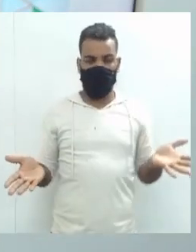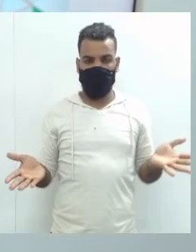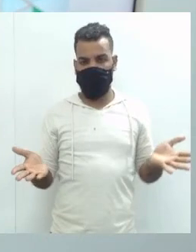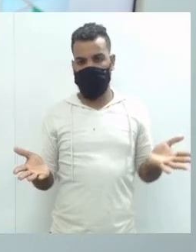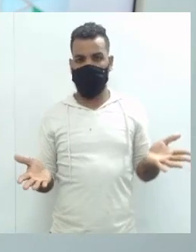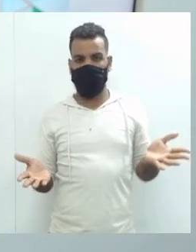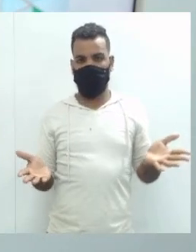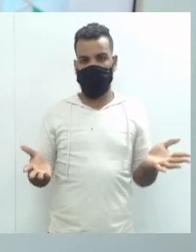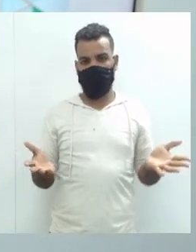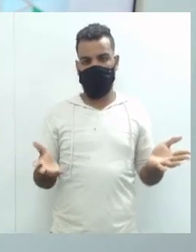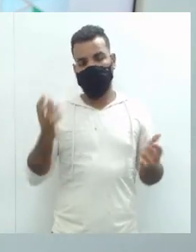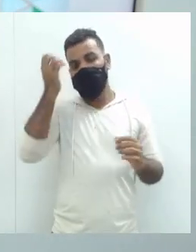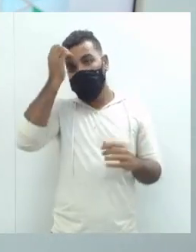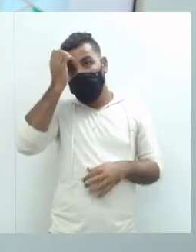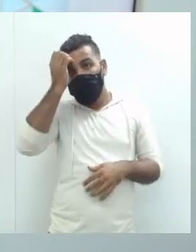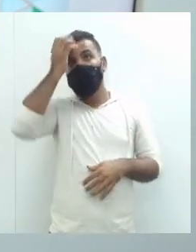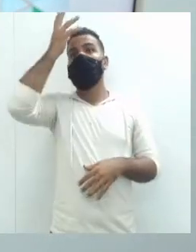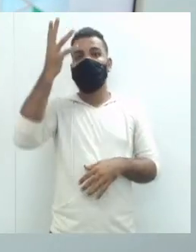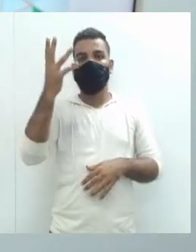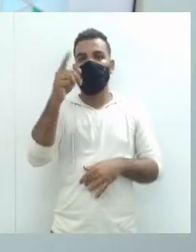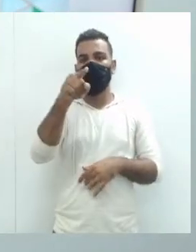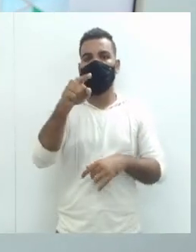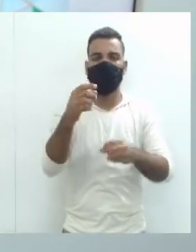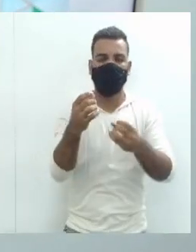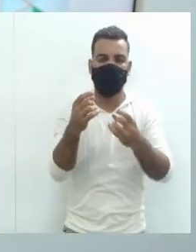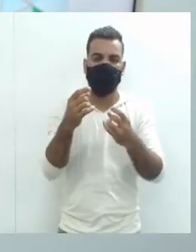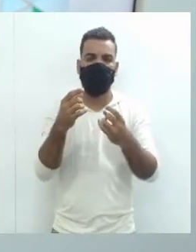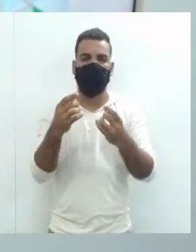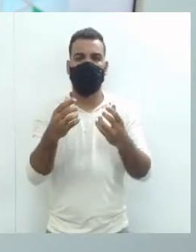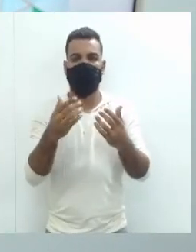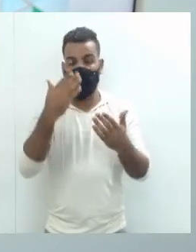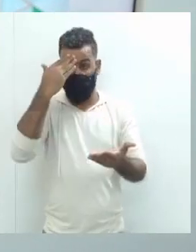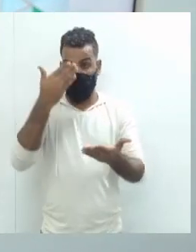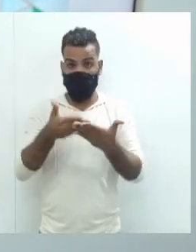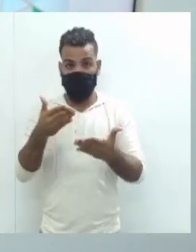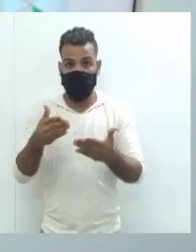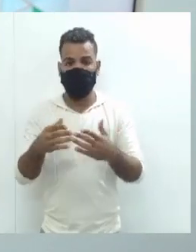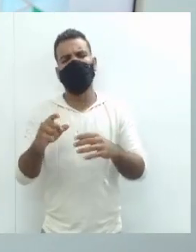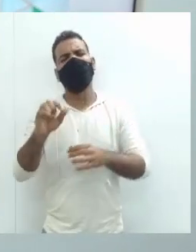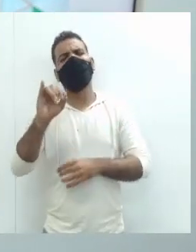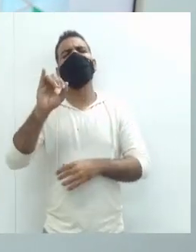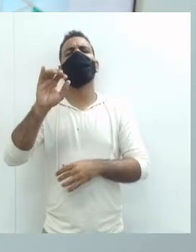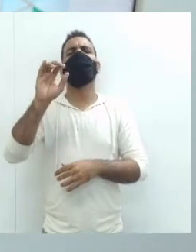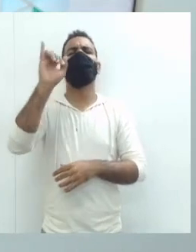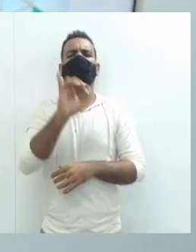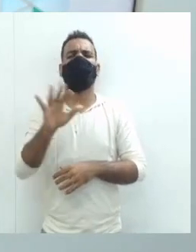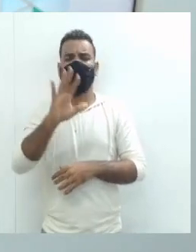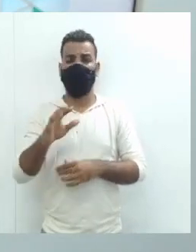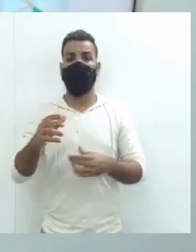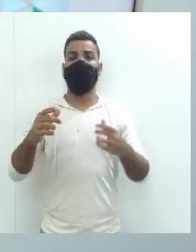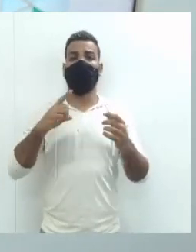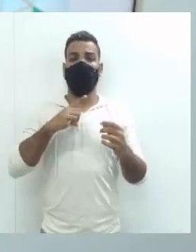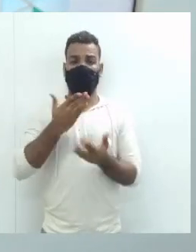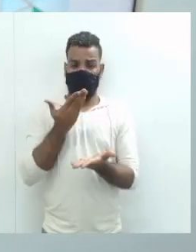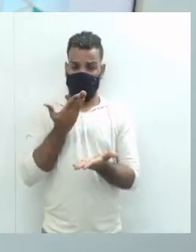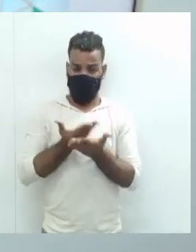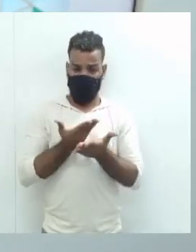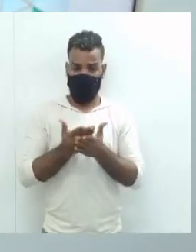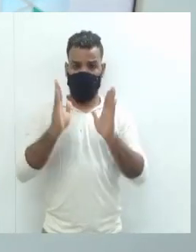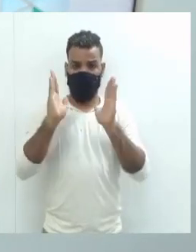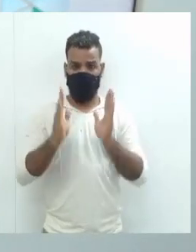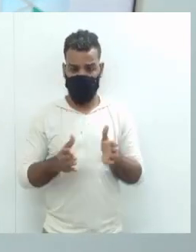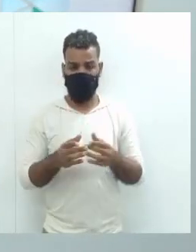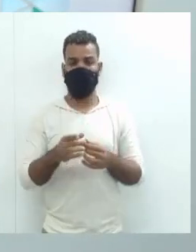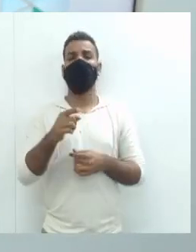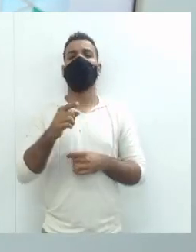você vai criar essa campanha para convencer o público? Então, pensa aí na imagem, nos elementos que a gente estudou,